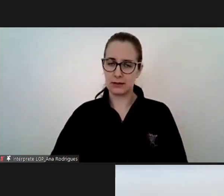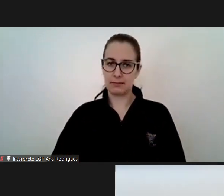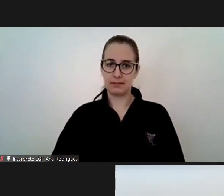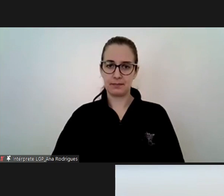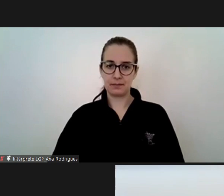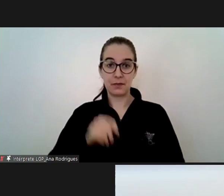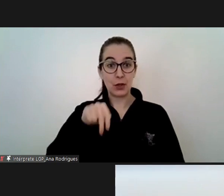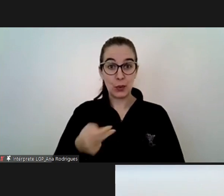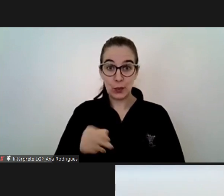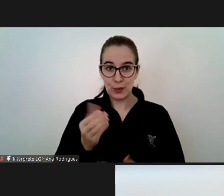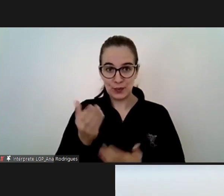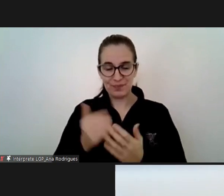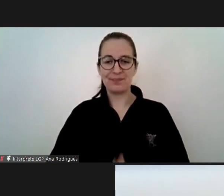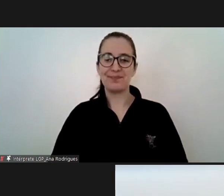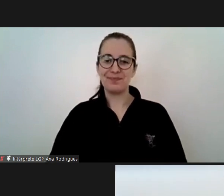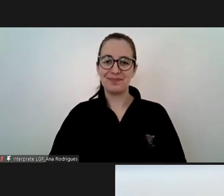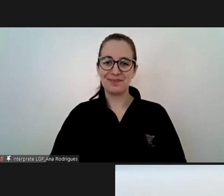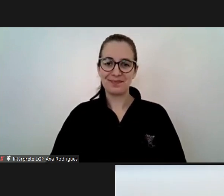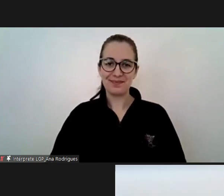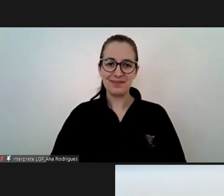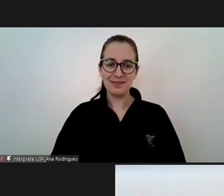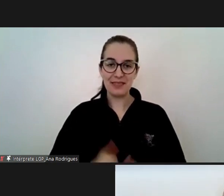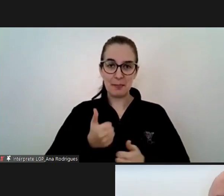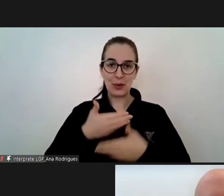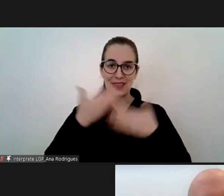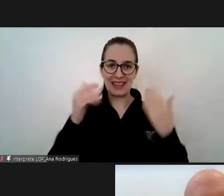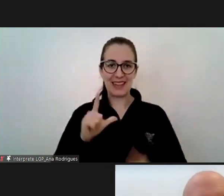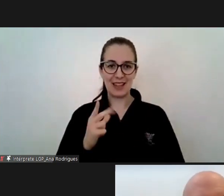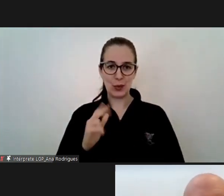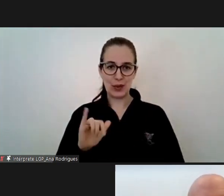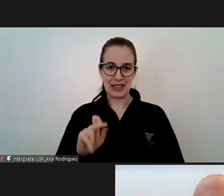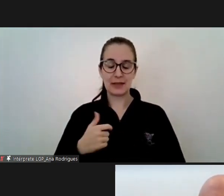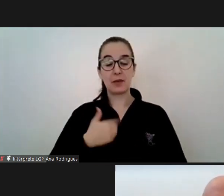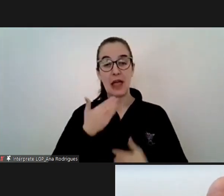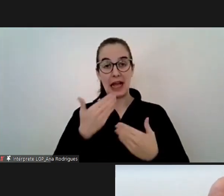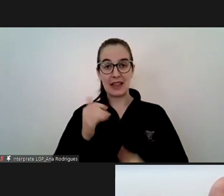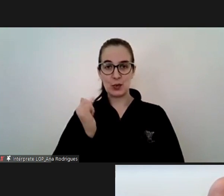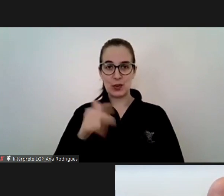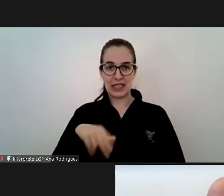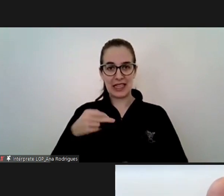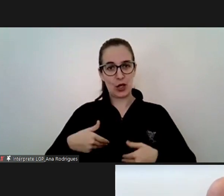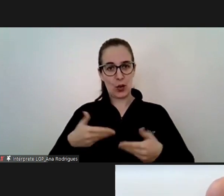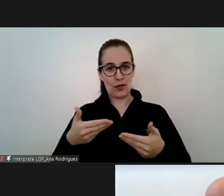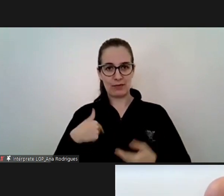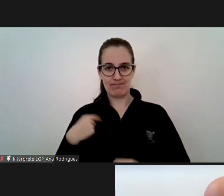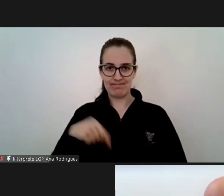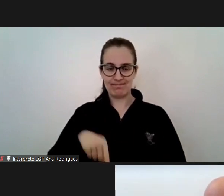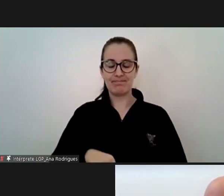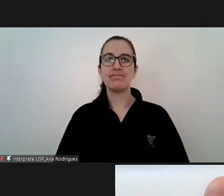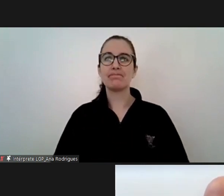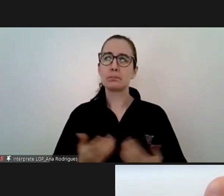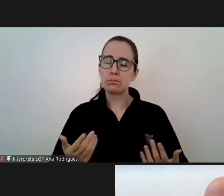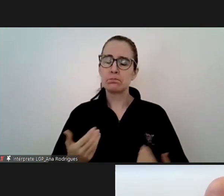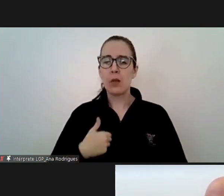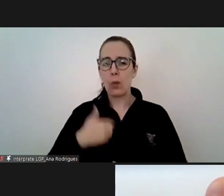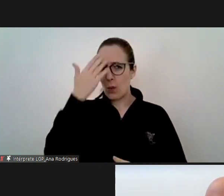Não? Bom dia, Luísa. Agradecer ao INA o convite. Eu penso que essa é uma questão